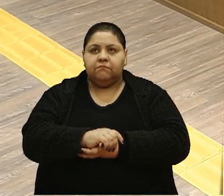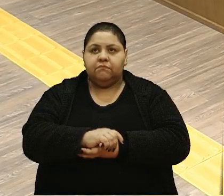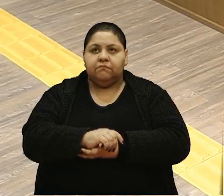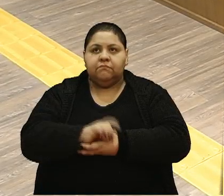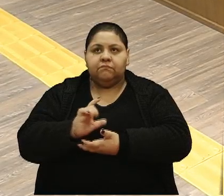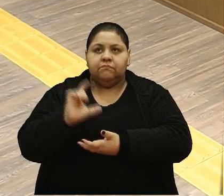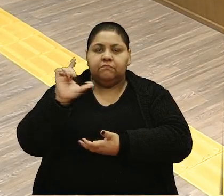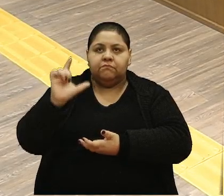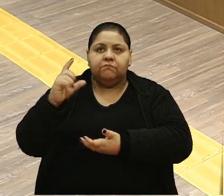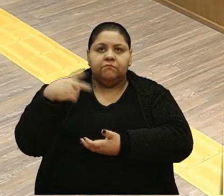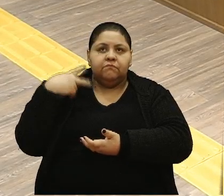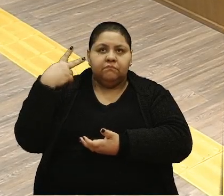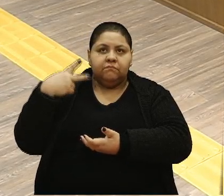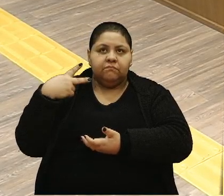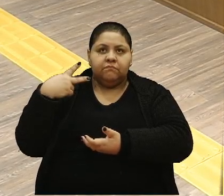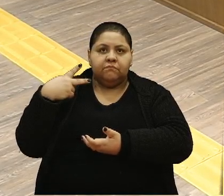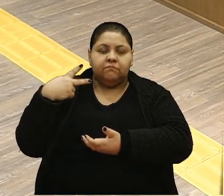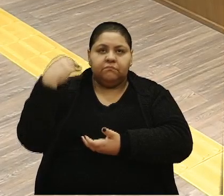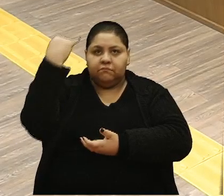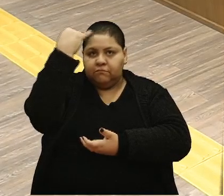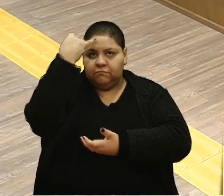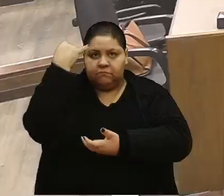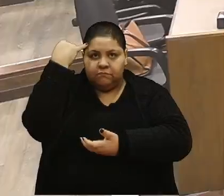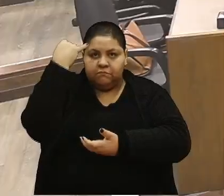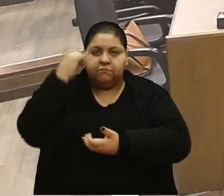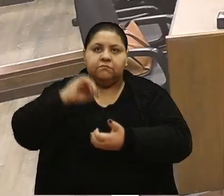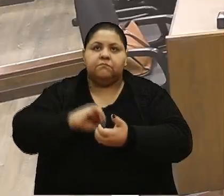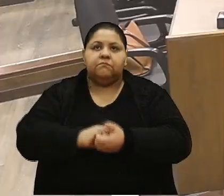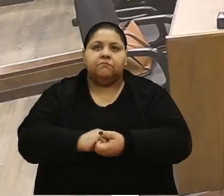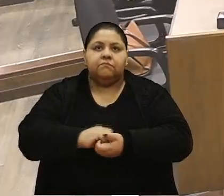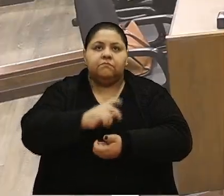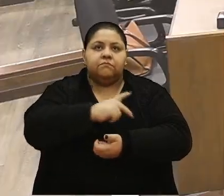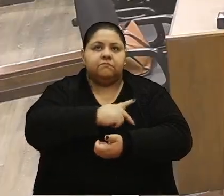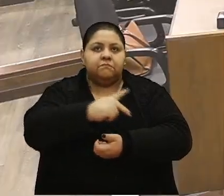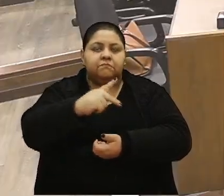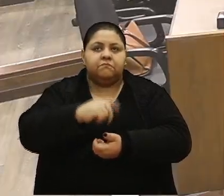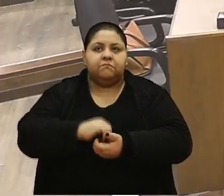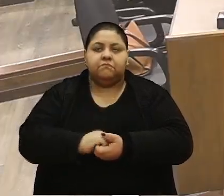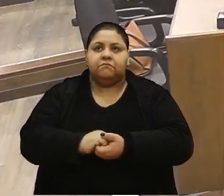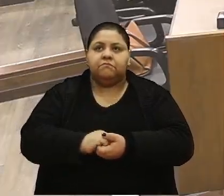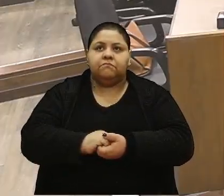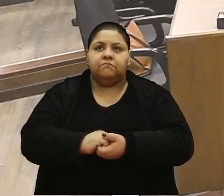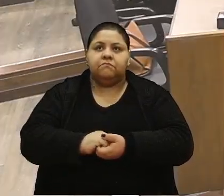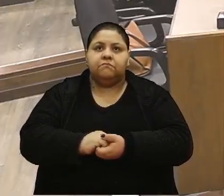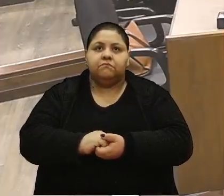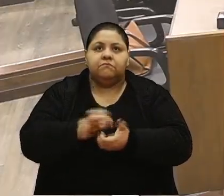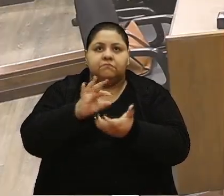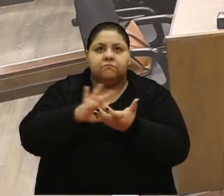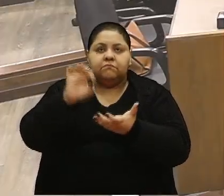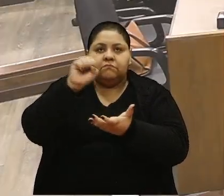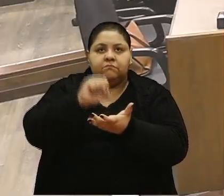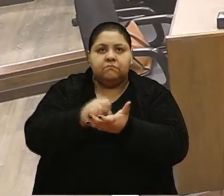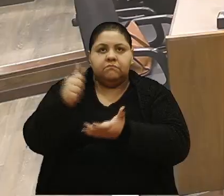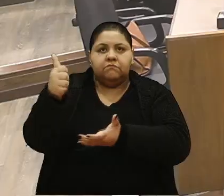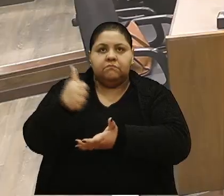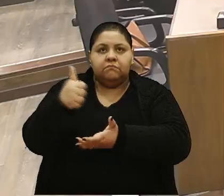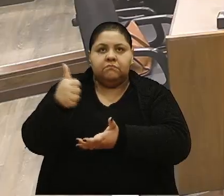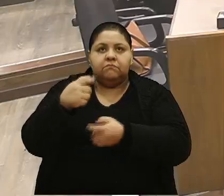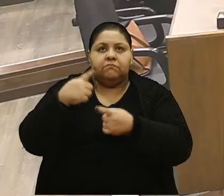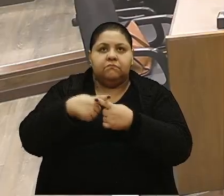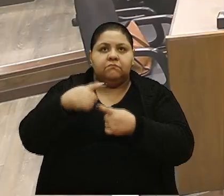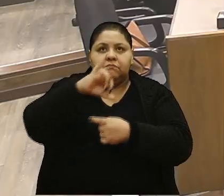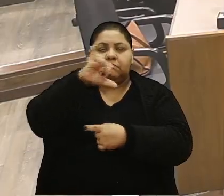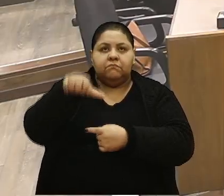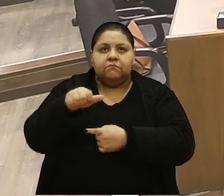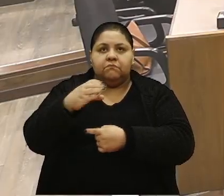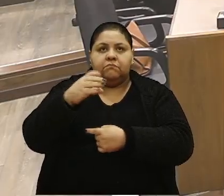a palavra, vereador D'Ambrós. Senhor presidente, me inscrevi para o primeiro, porque o Jack tem compromisso.